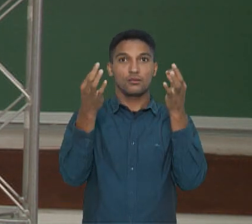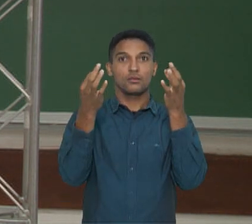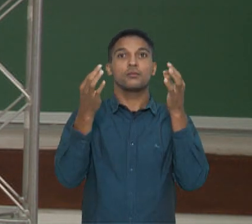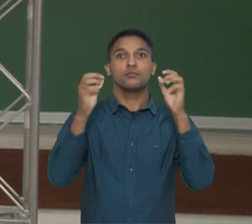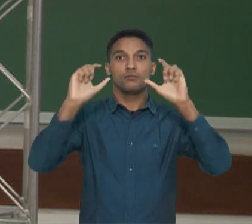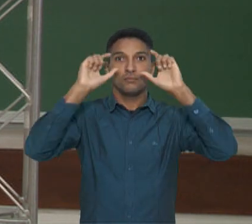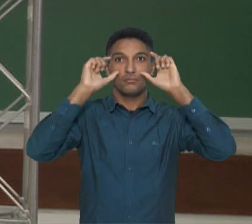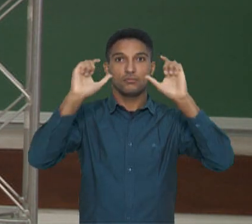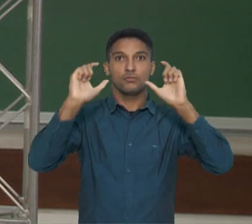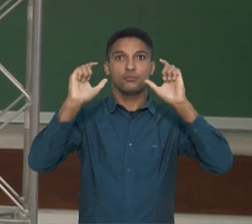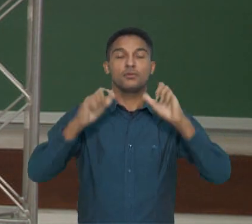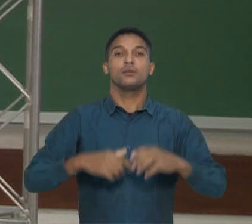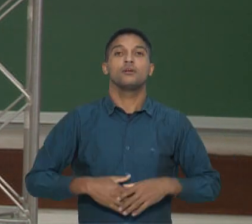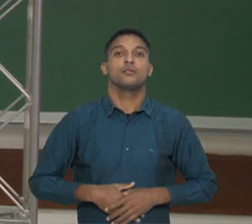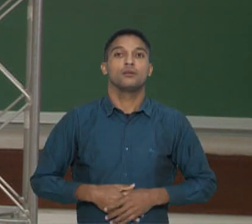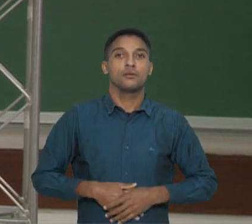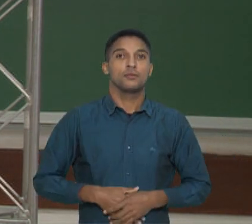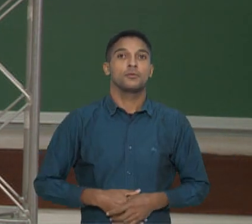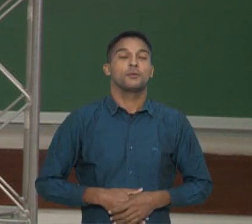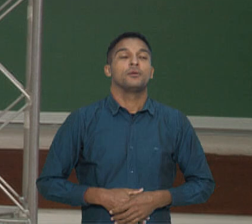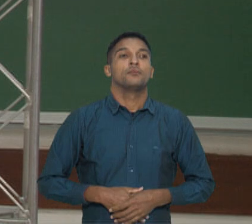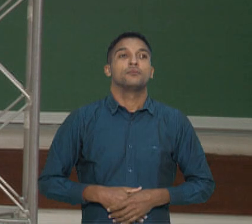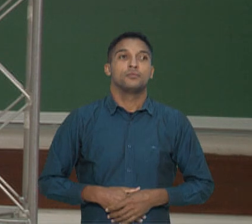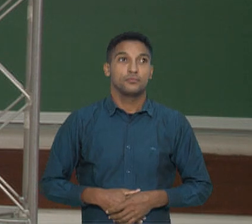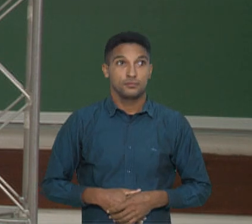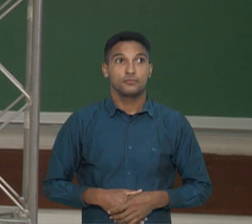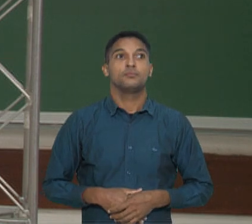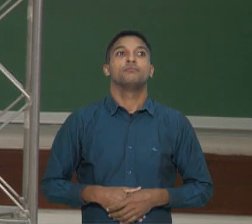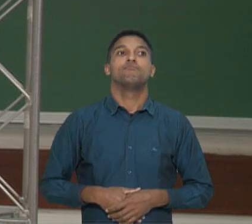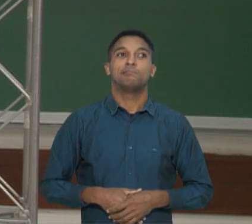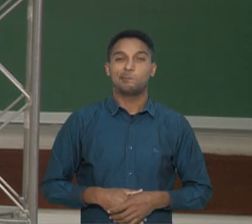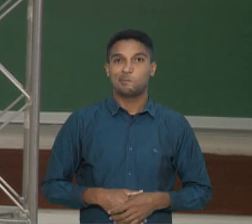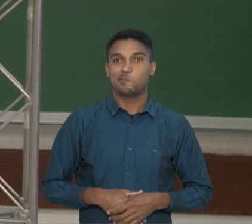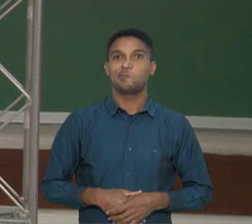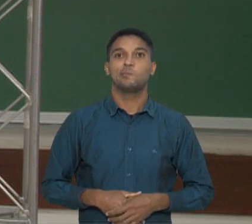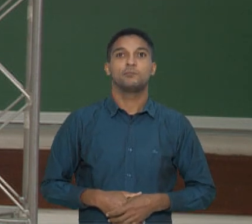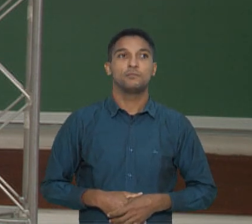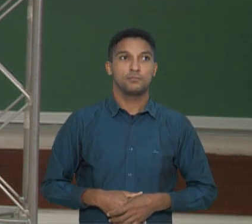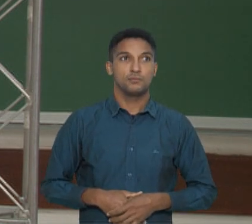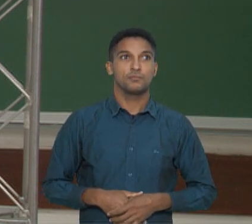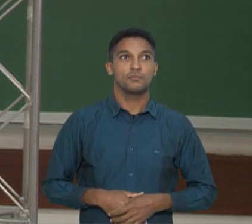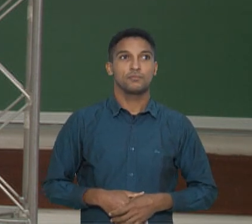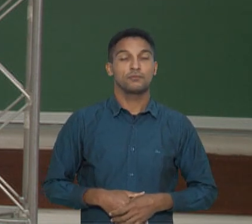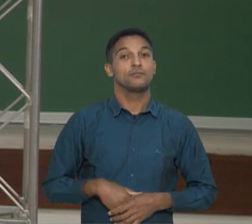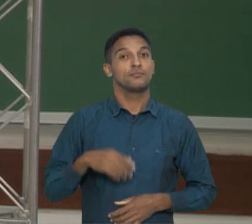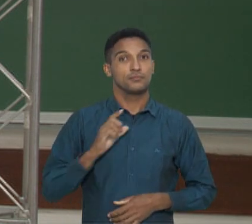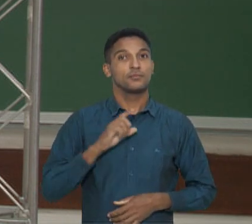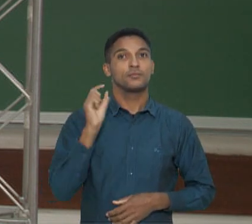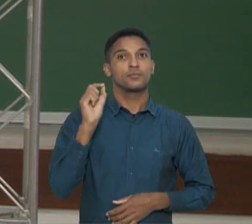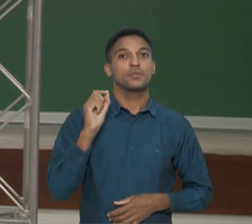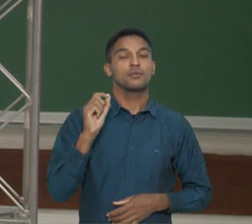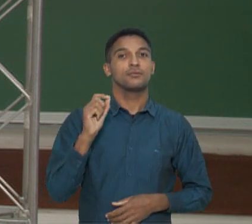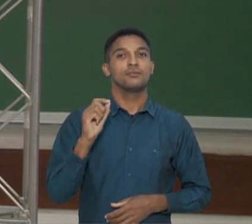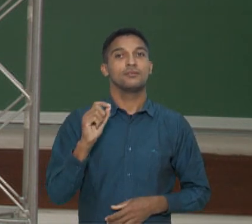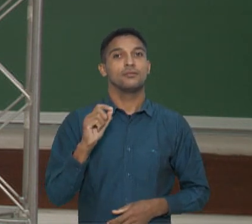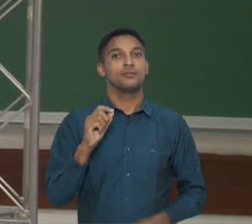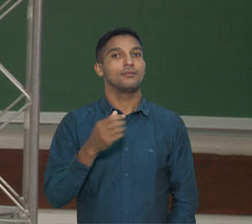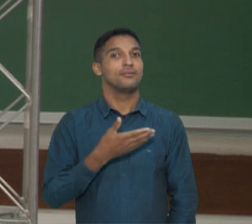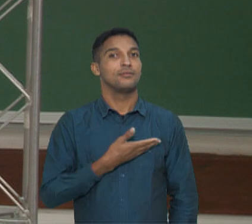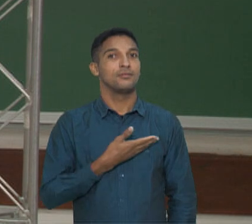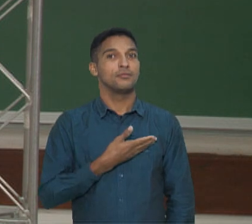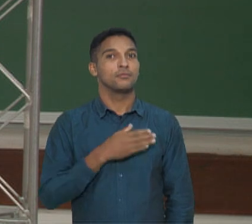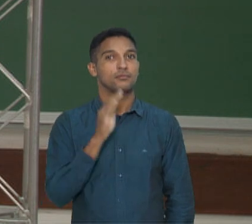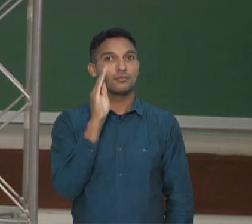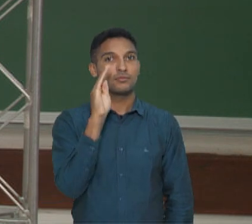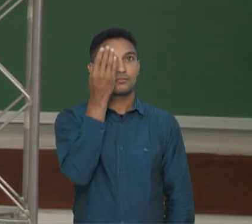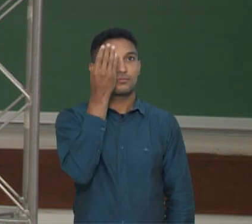clases de espanhol. Inclusive, quando falamos aí, né, de falsos amigos, de quando